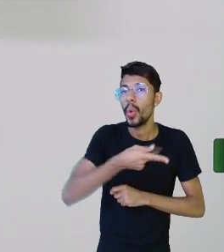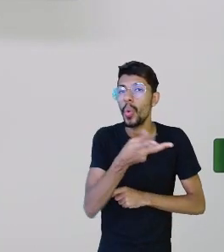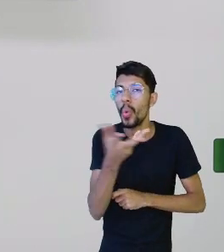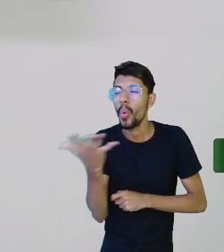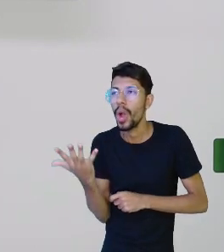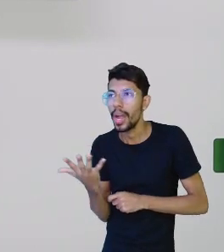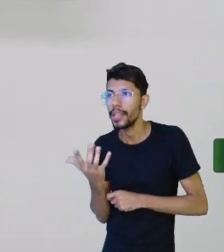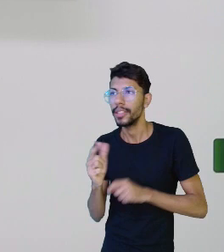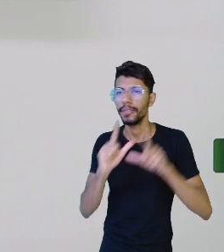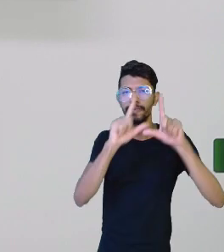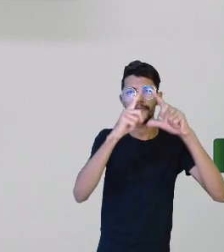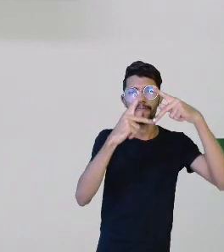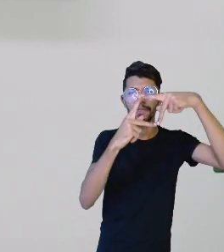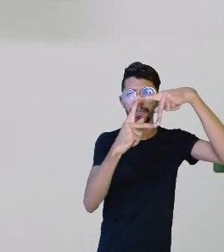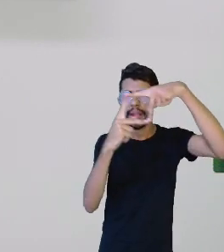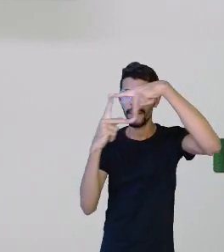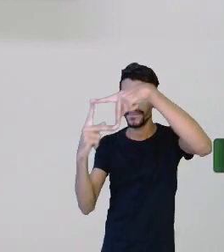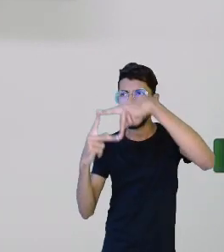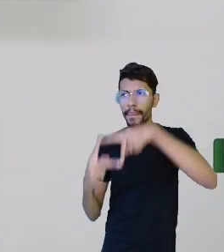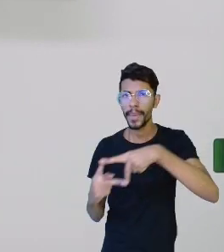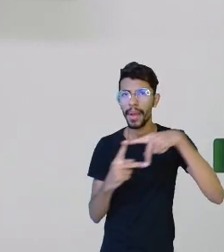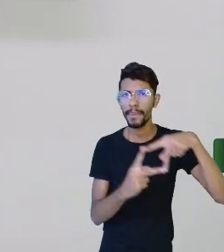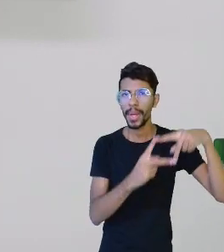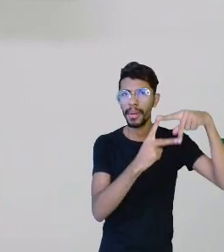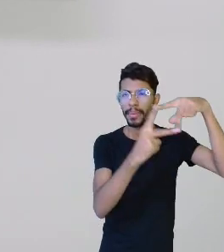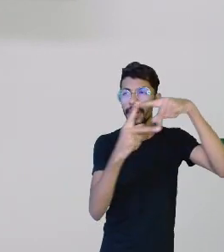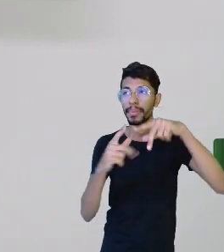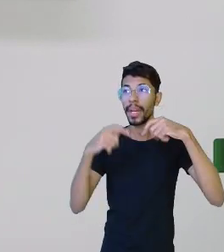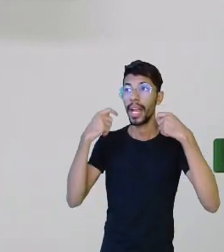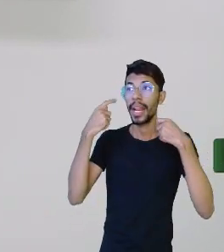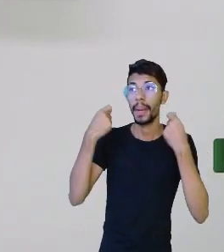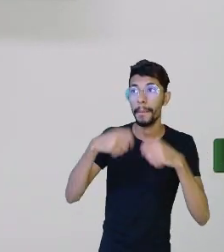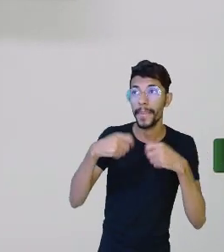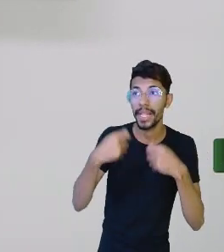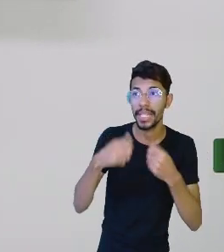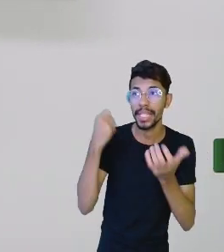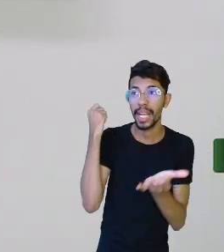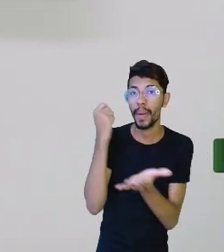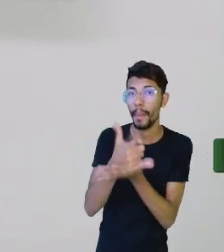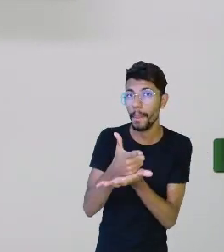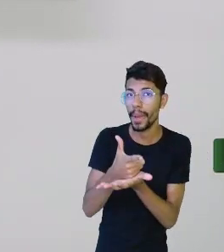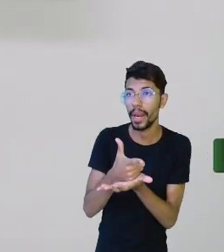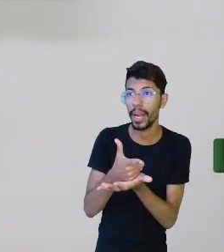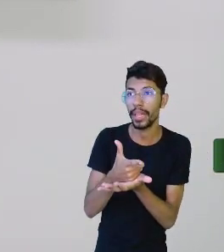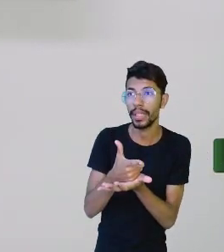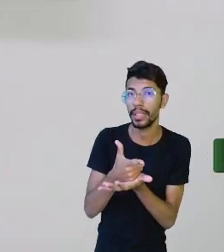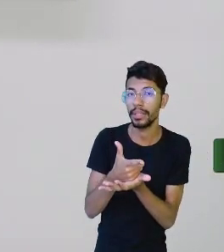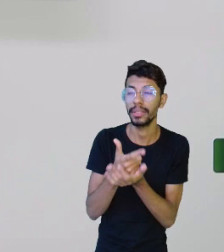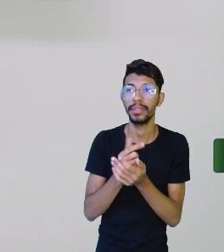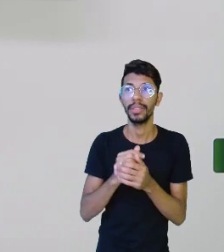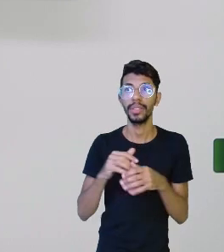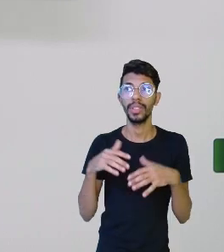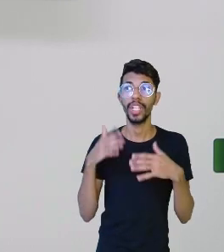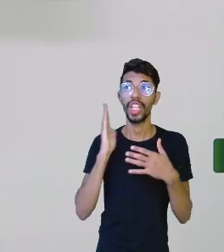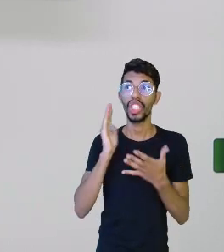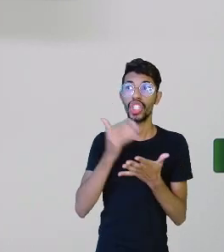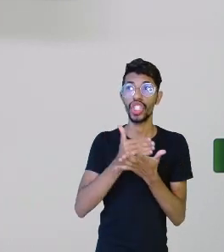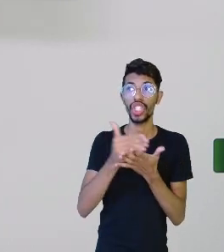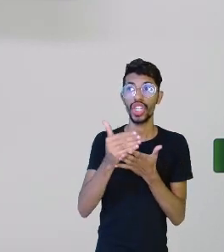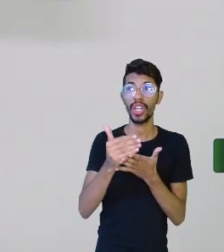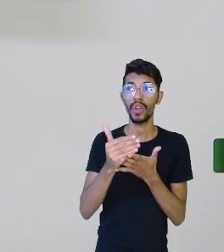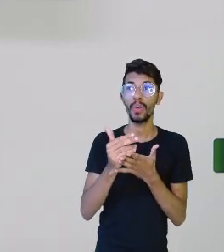quantas unidades de cerâmica ele deverá comprar? Ele já